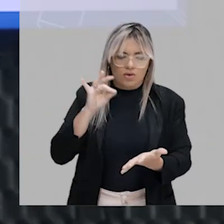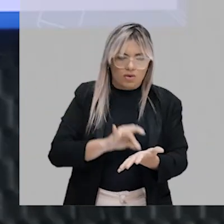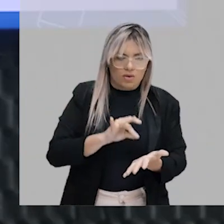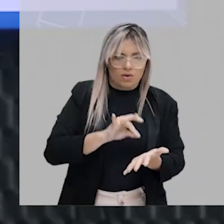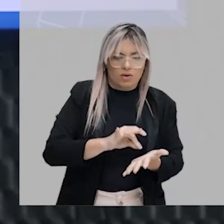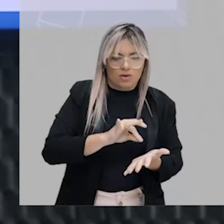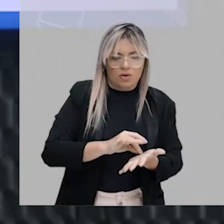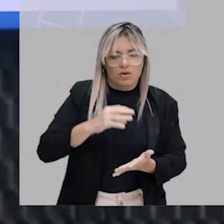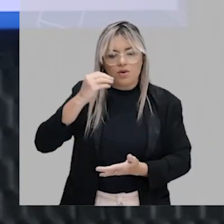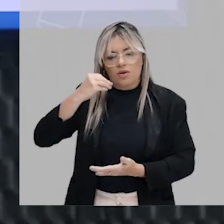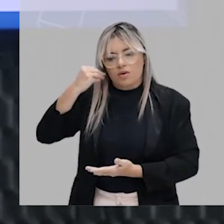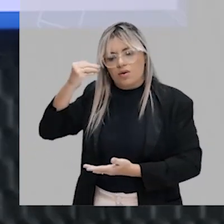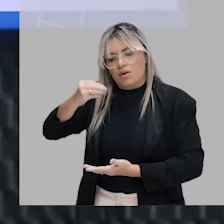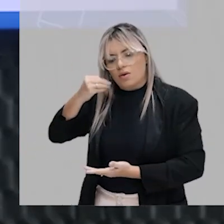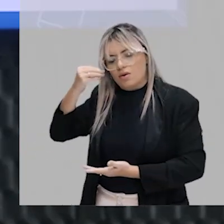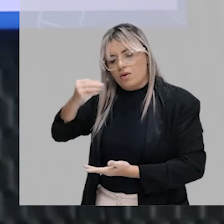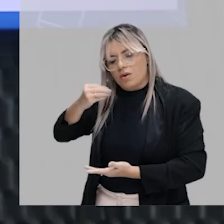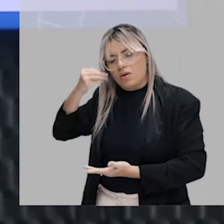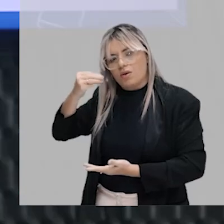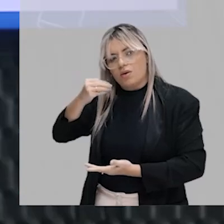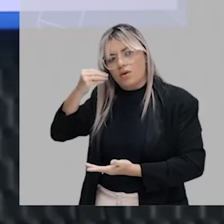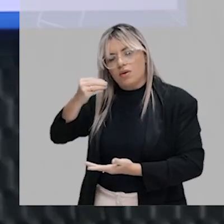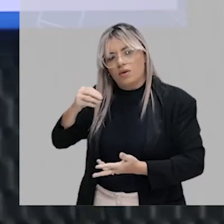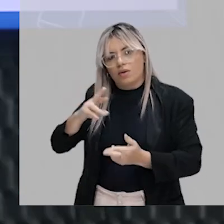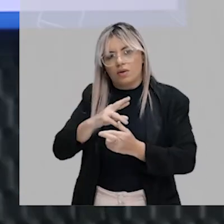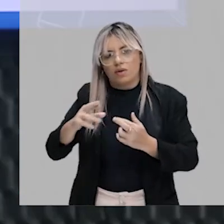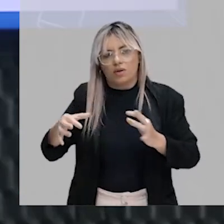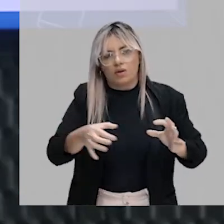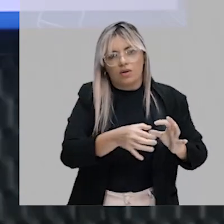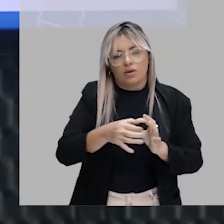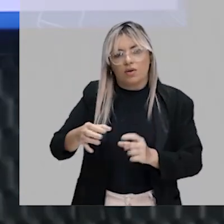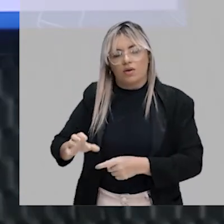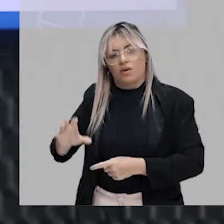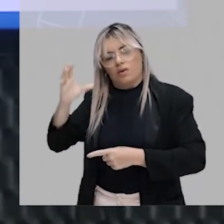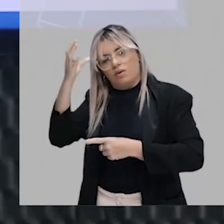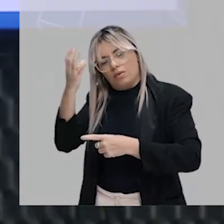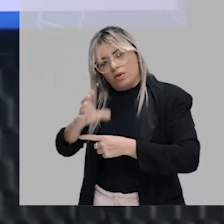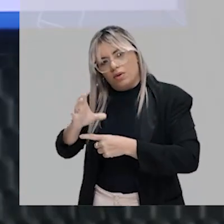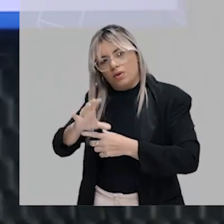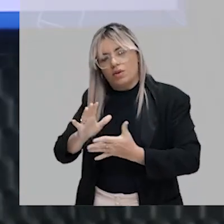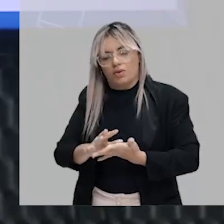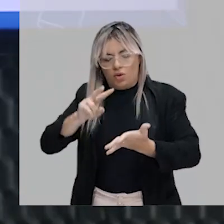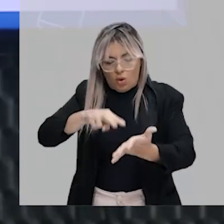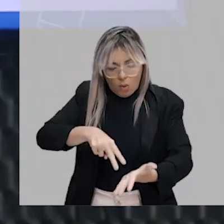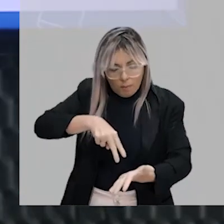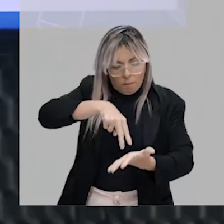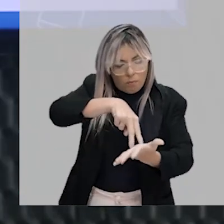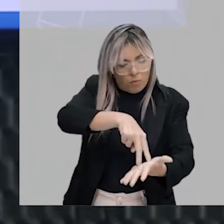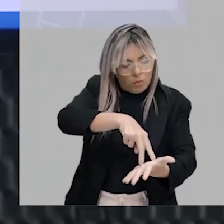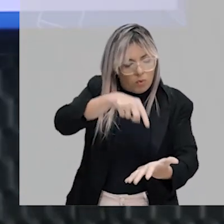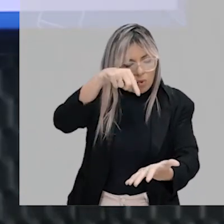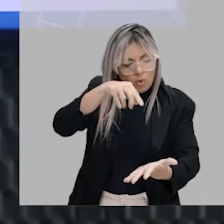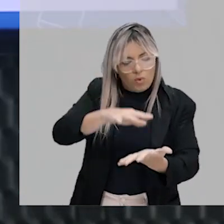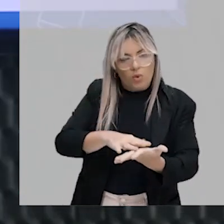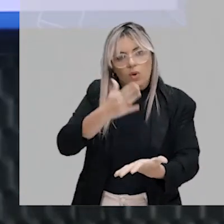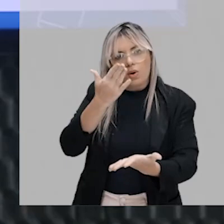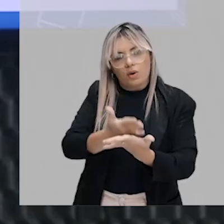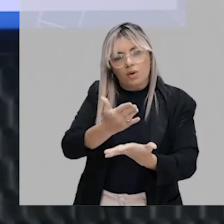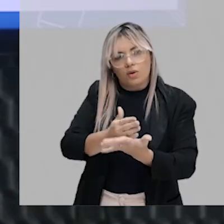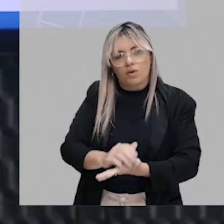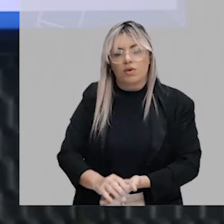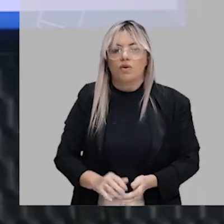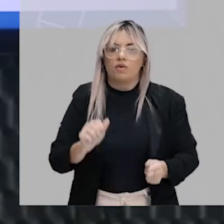meio da experimentação e pelo aferimento científico. Olha só, para o positivismo, o conhecimento só